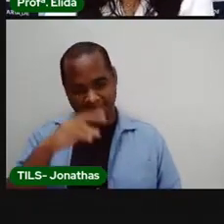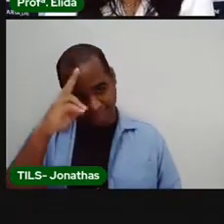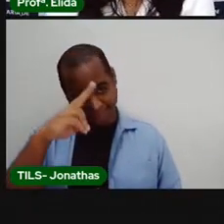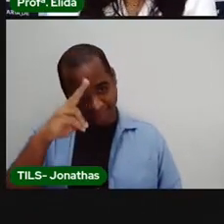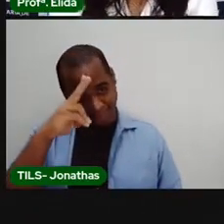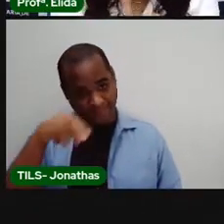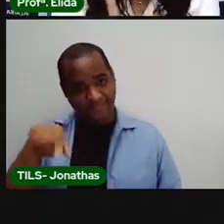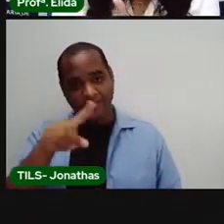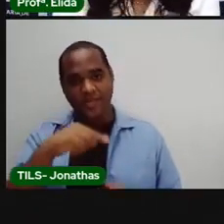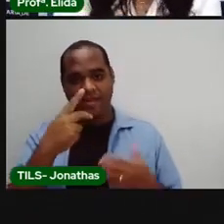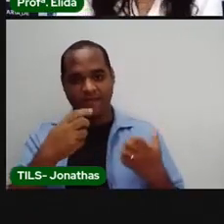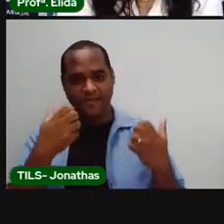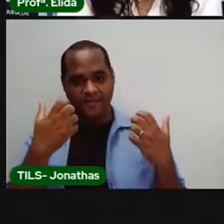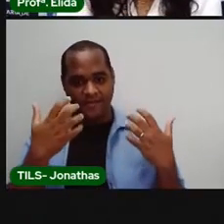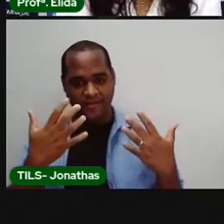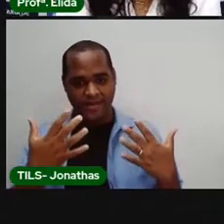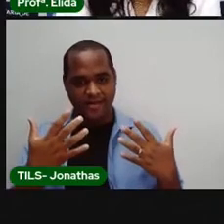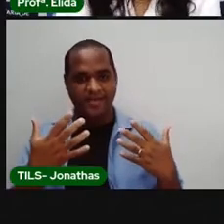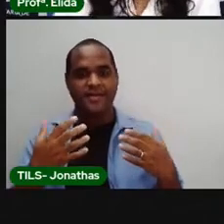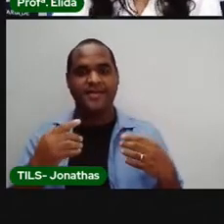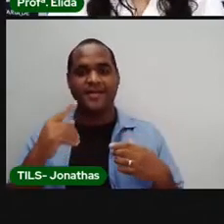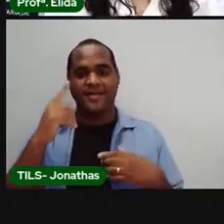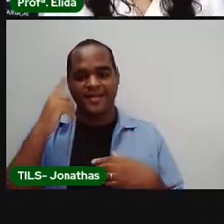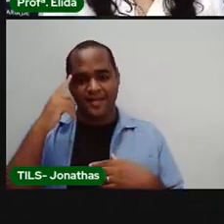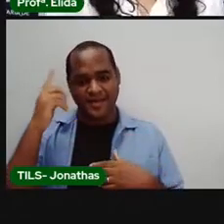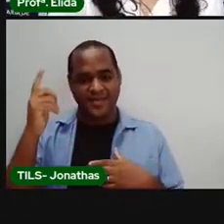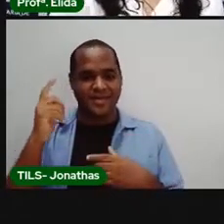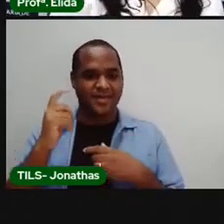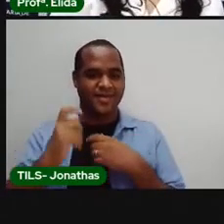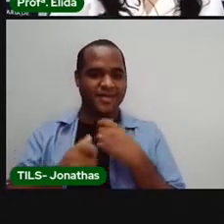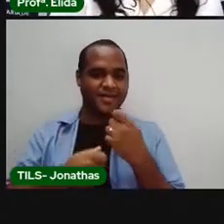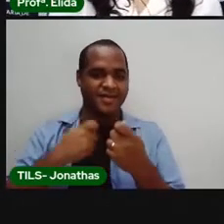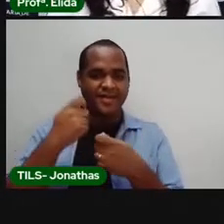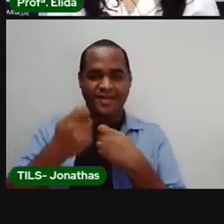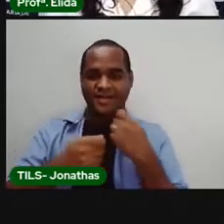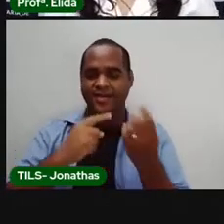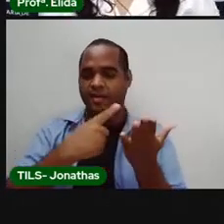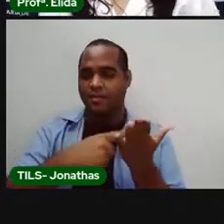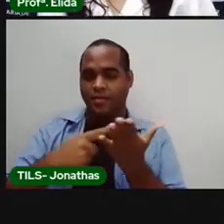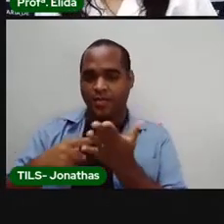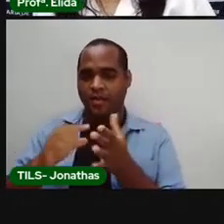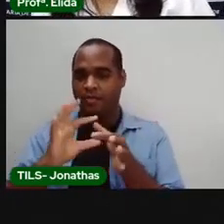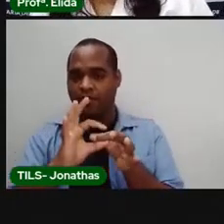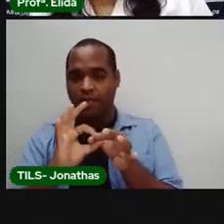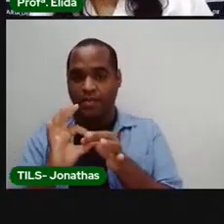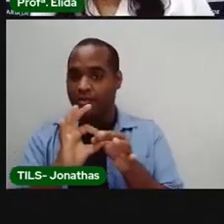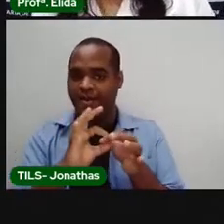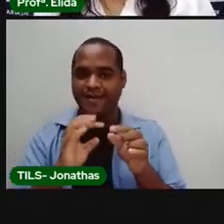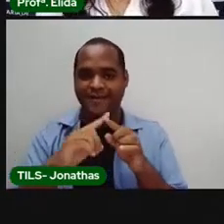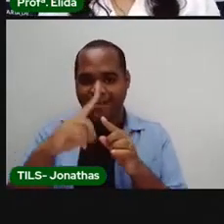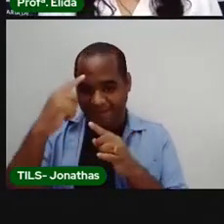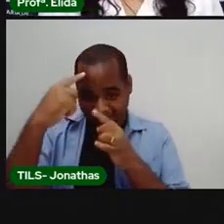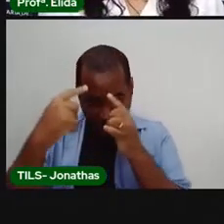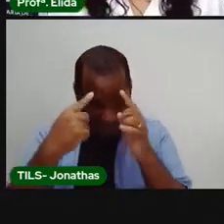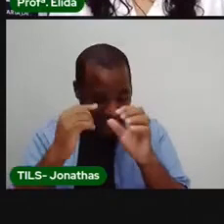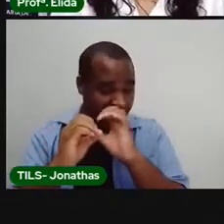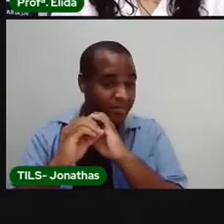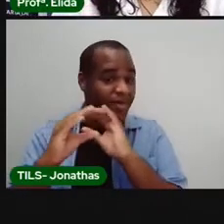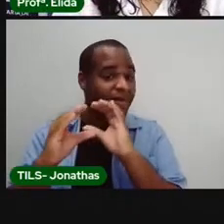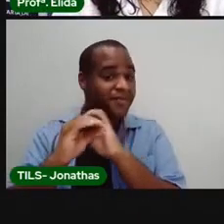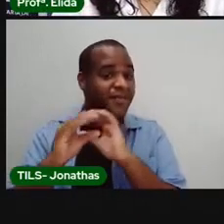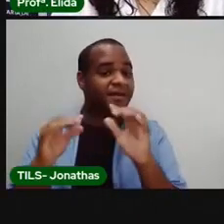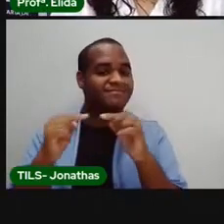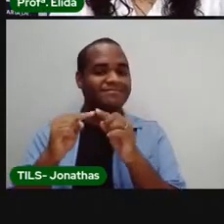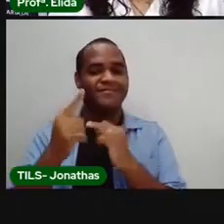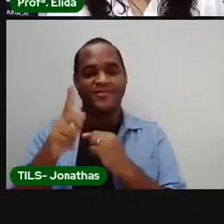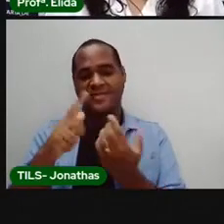Revisão que nós aprendemos sobre as parlendas, porque esses dias nós estudamos adivinhas,